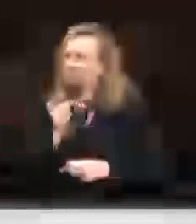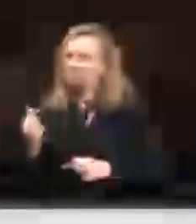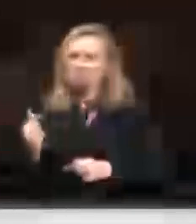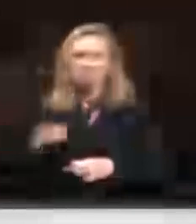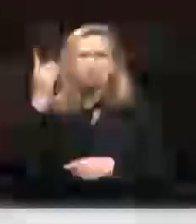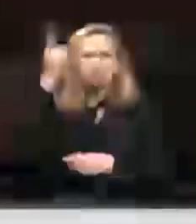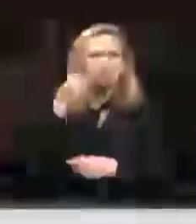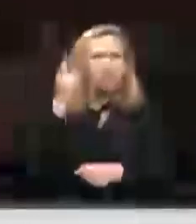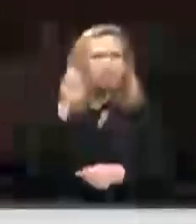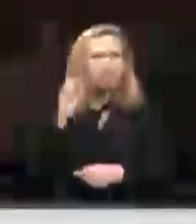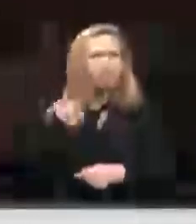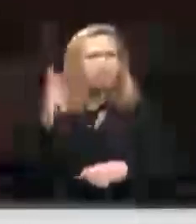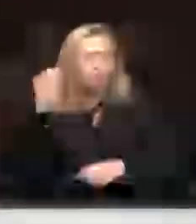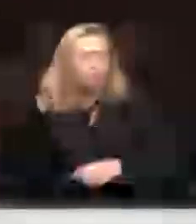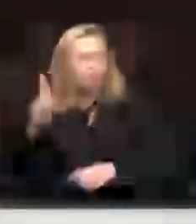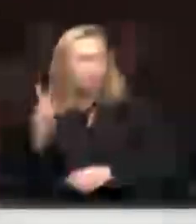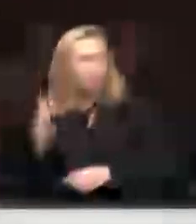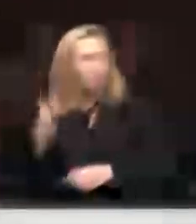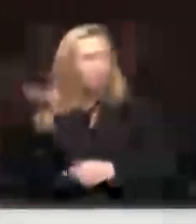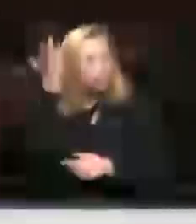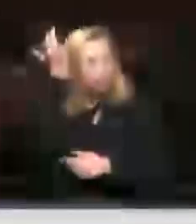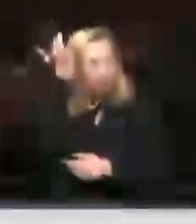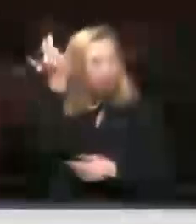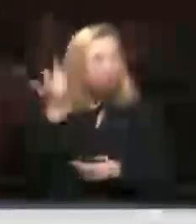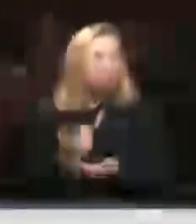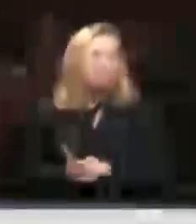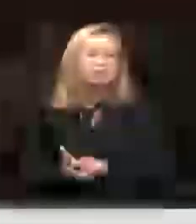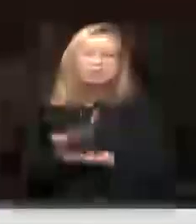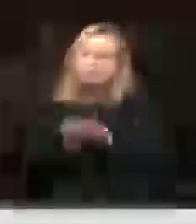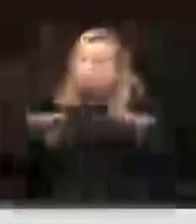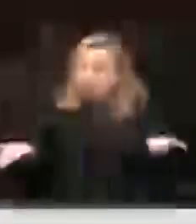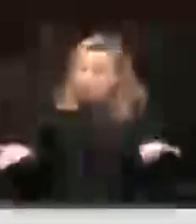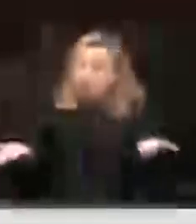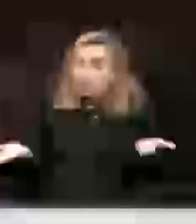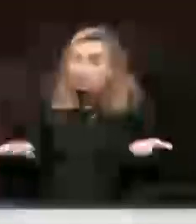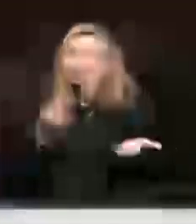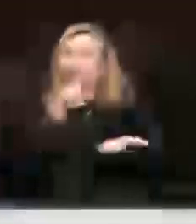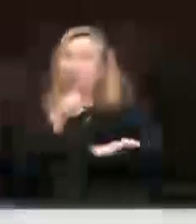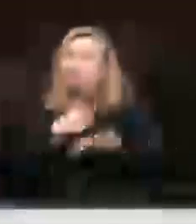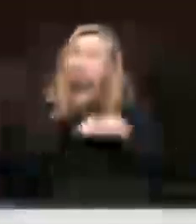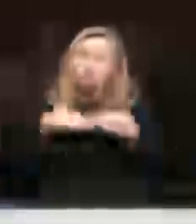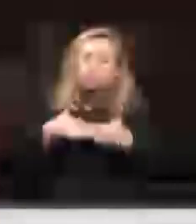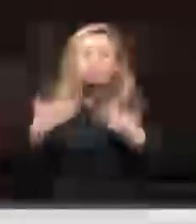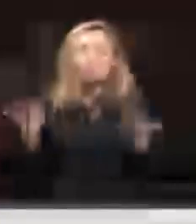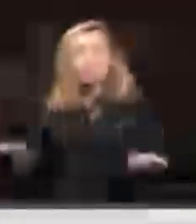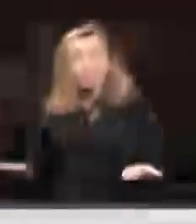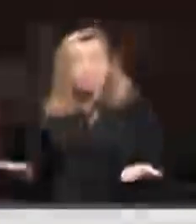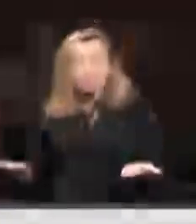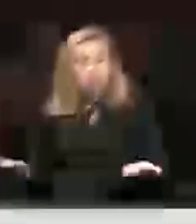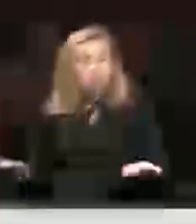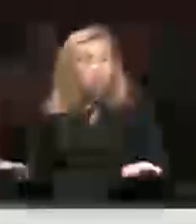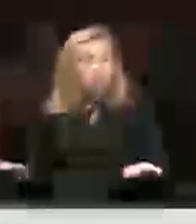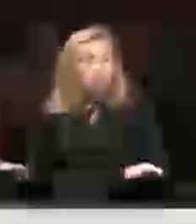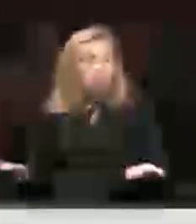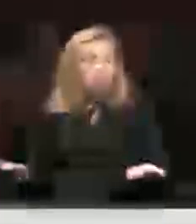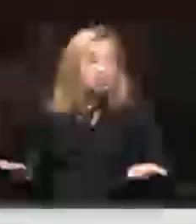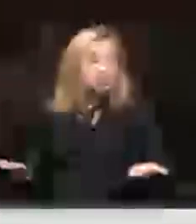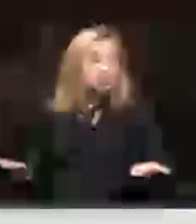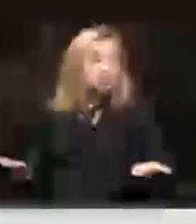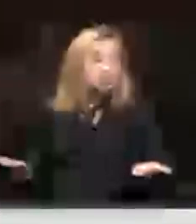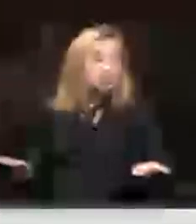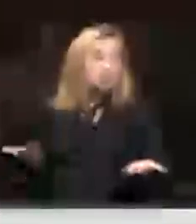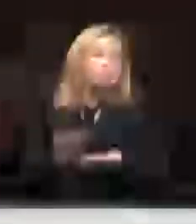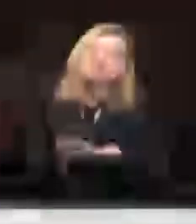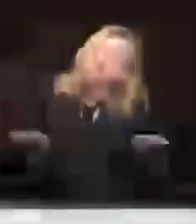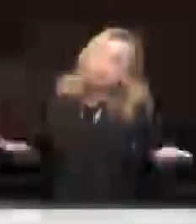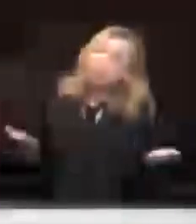Coelho, que a derrota entristece a todos, mas não tenho dúvida que perdeu o